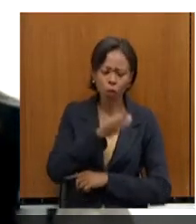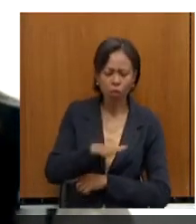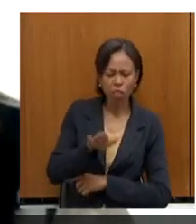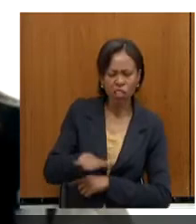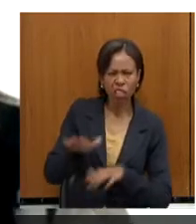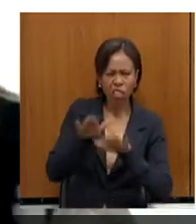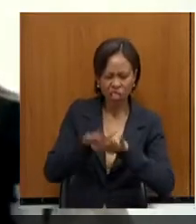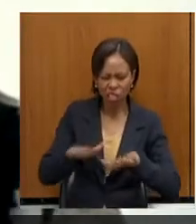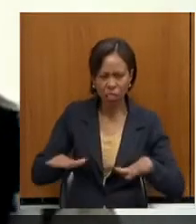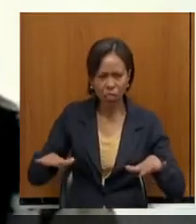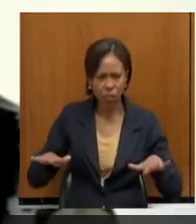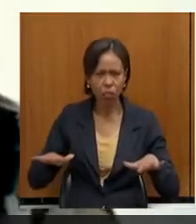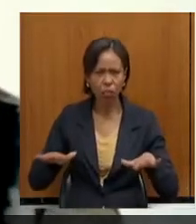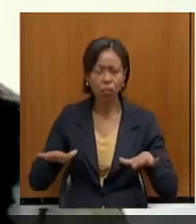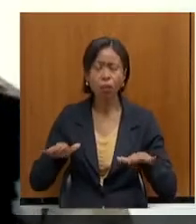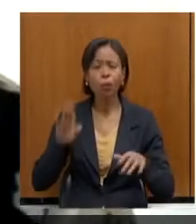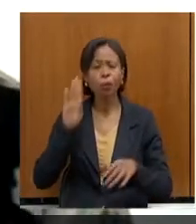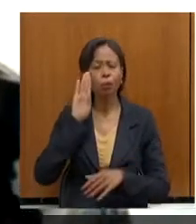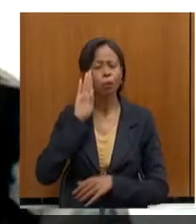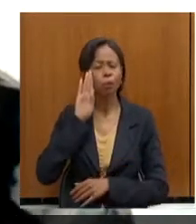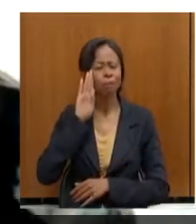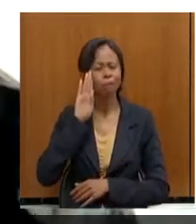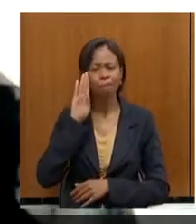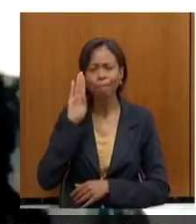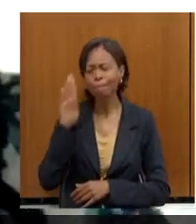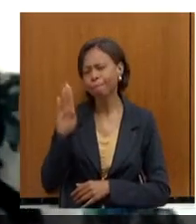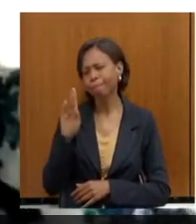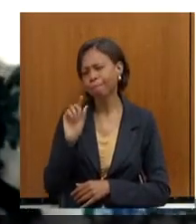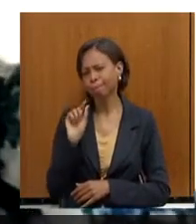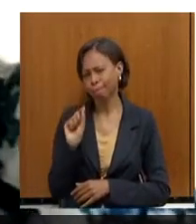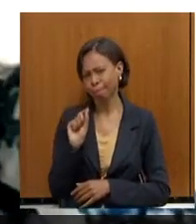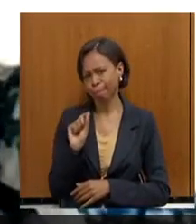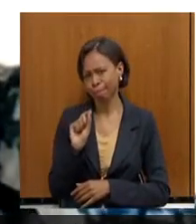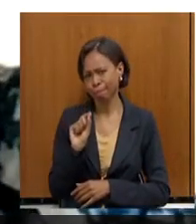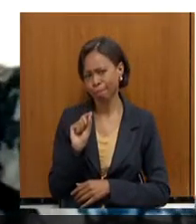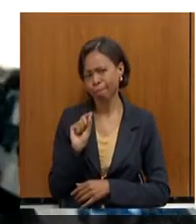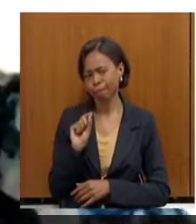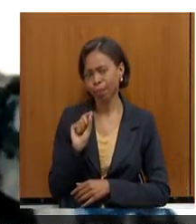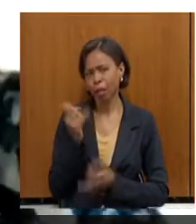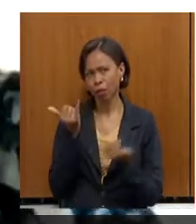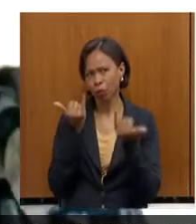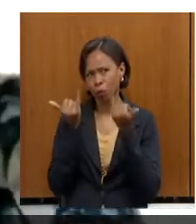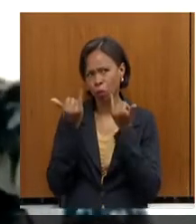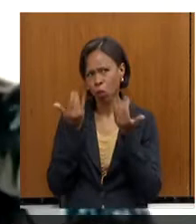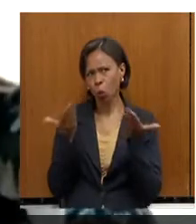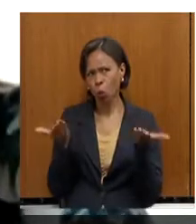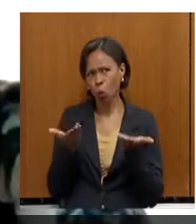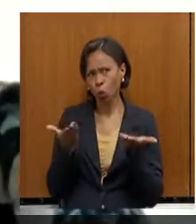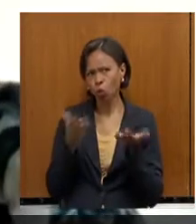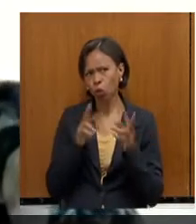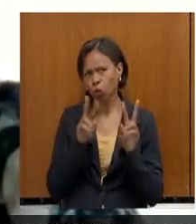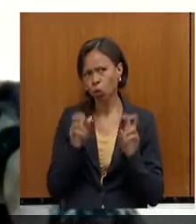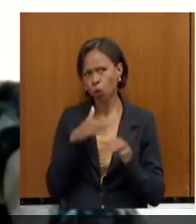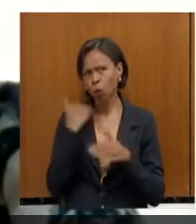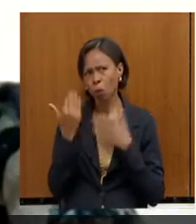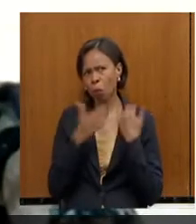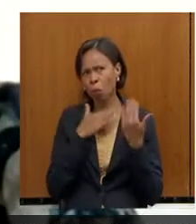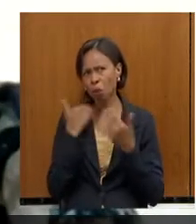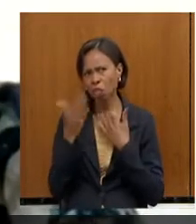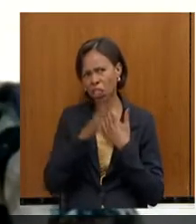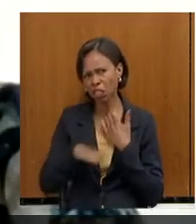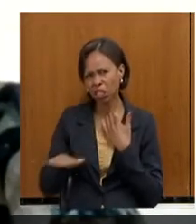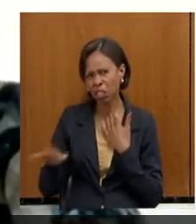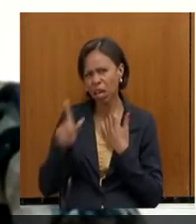principais fatores que leva ao indicador que a gente tem hoje de mortalidade infantil com as doenças diarreicas